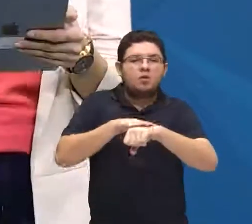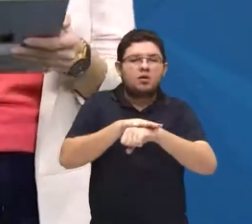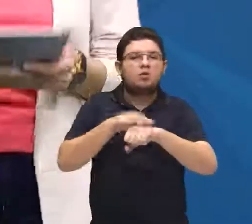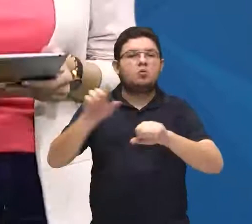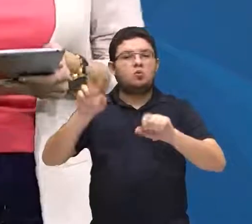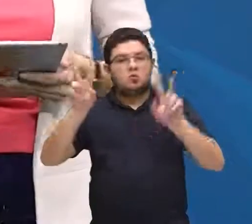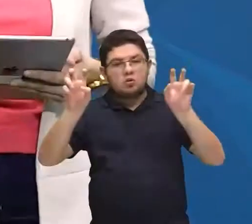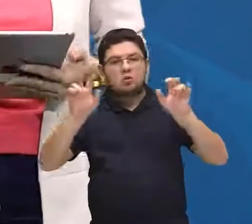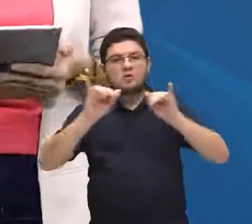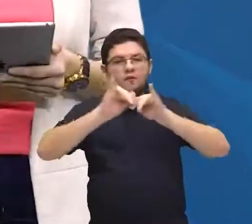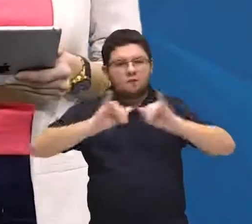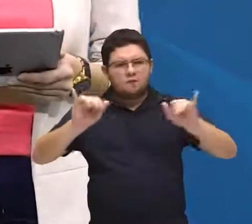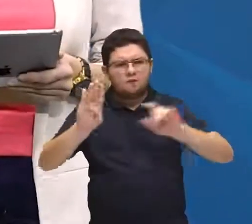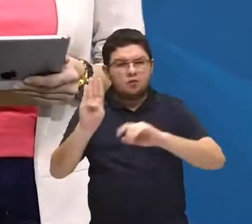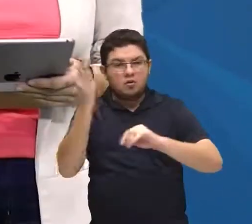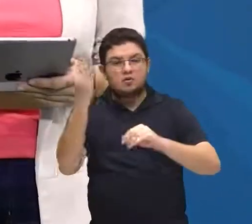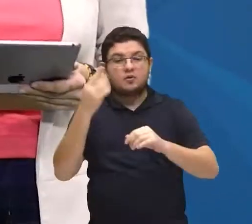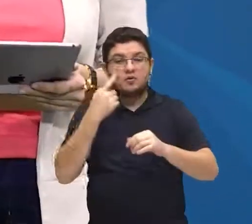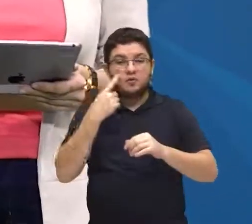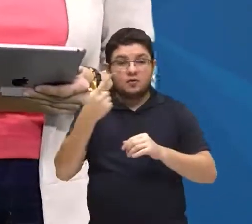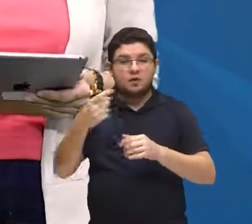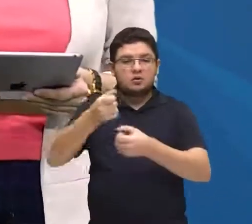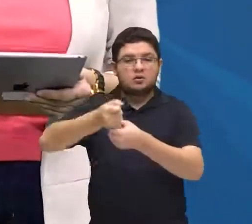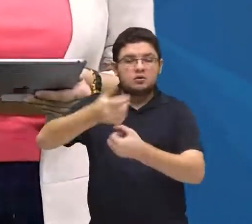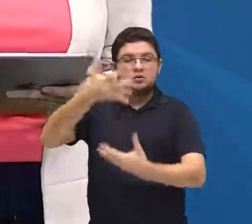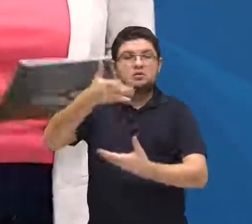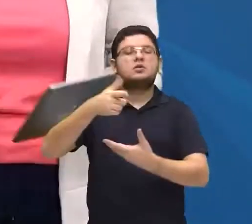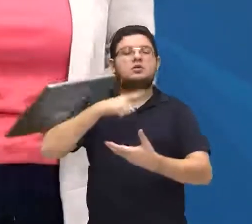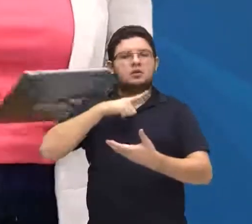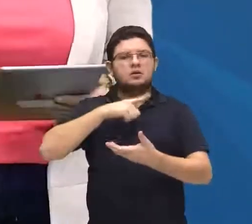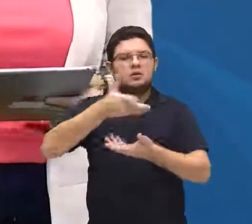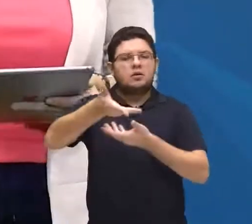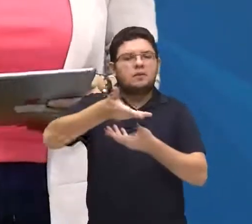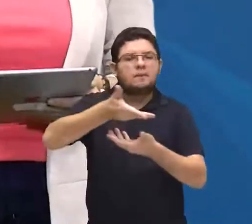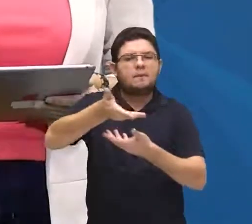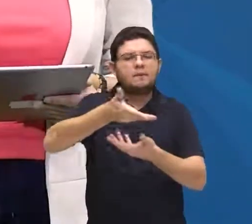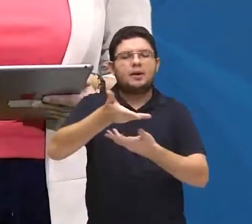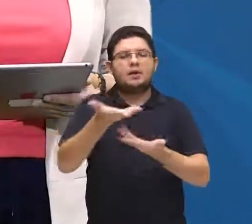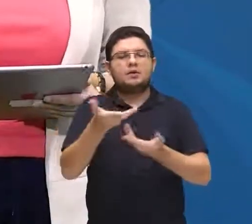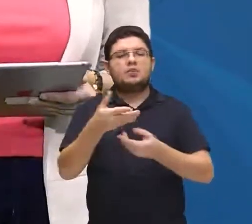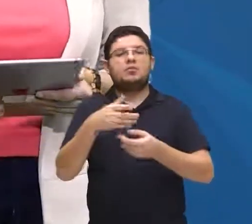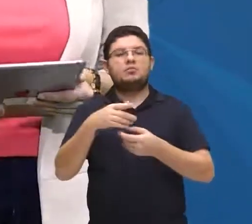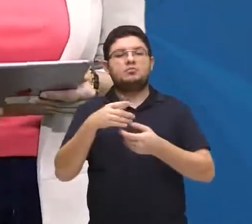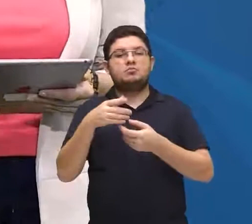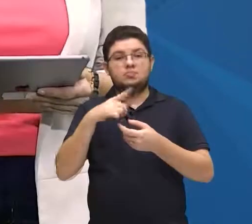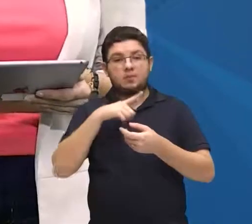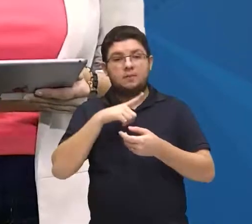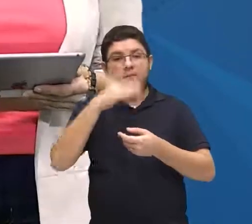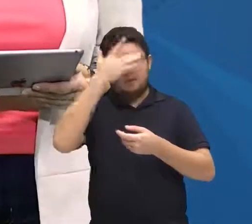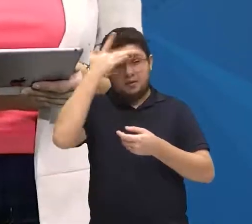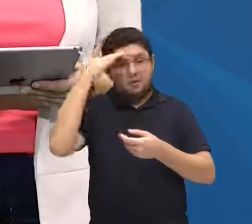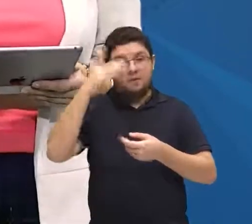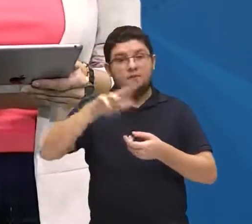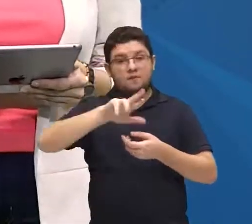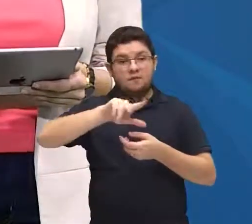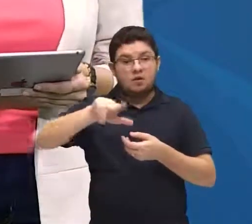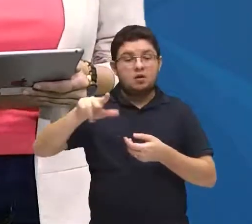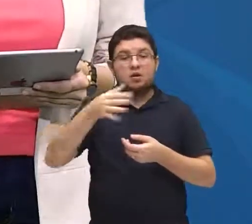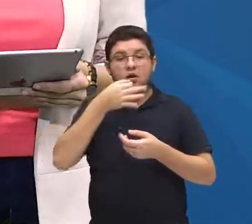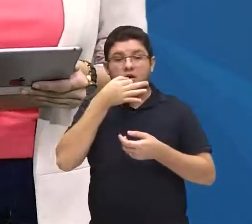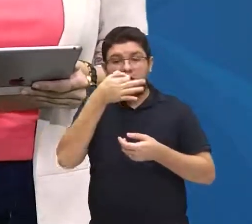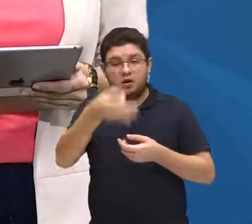vendo aí, né, temos participação no nosso chat. A galera vai comentando, falando o que pensa.